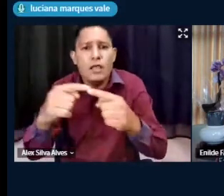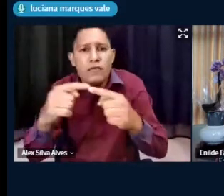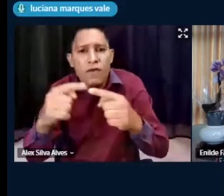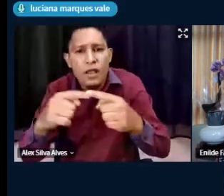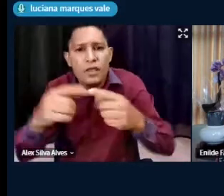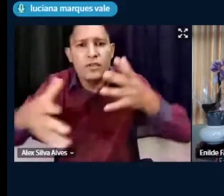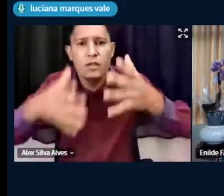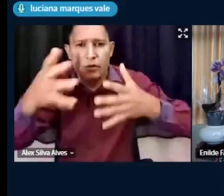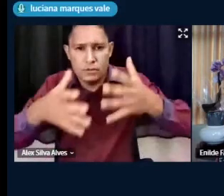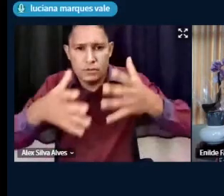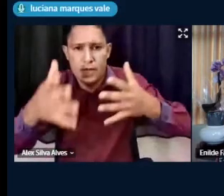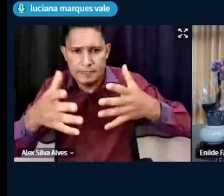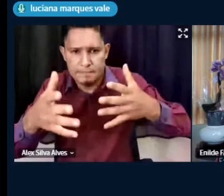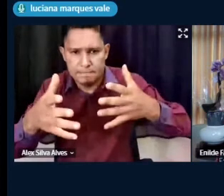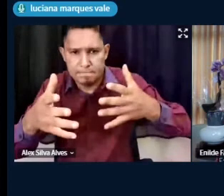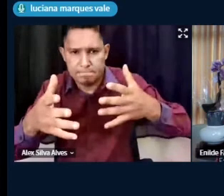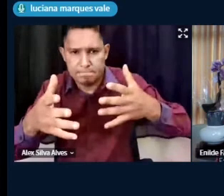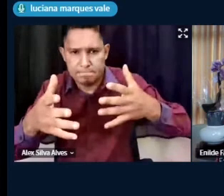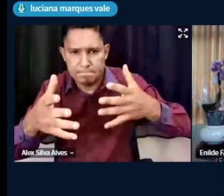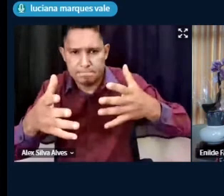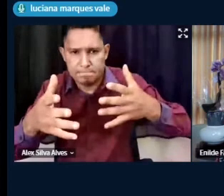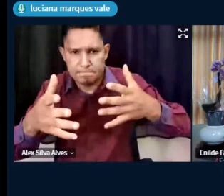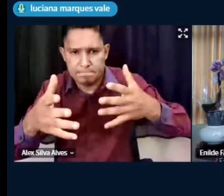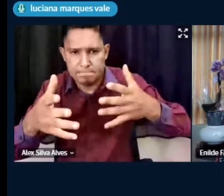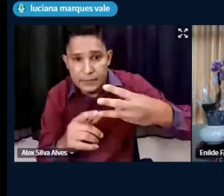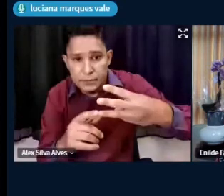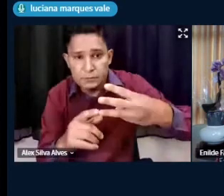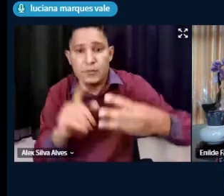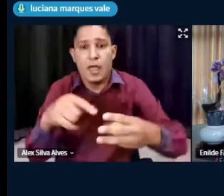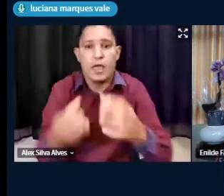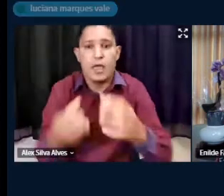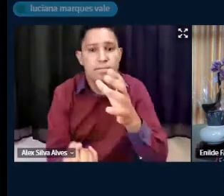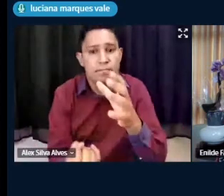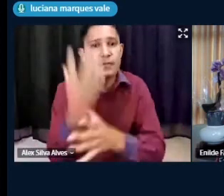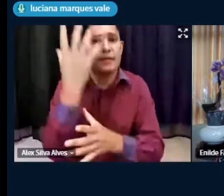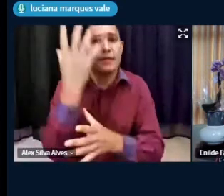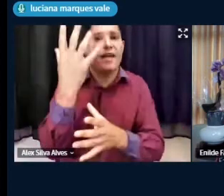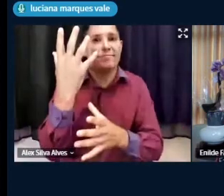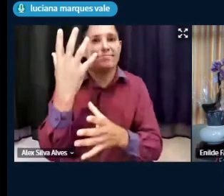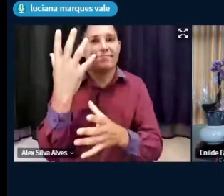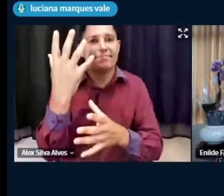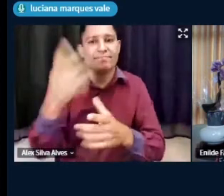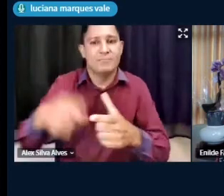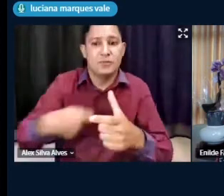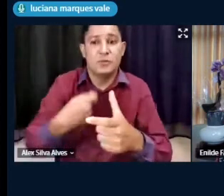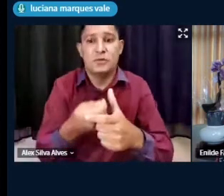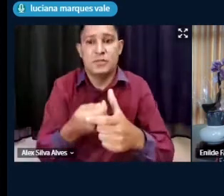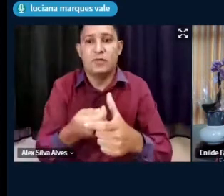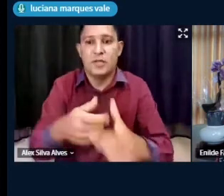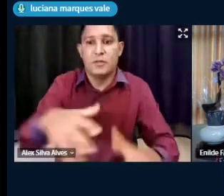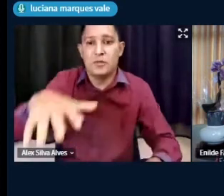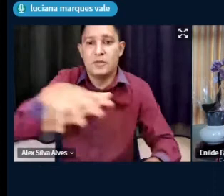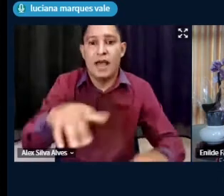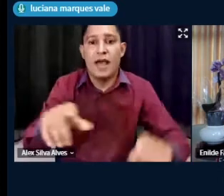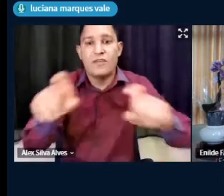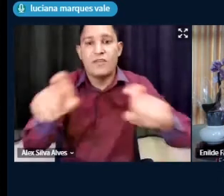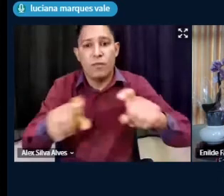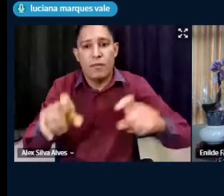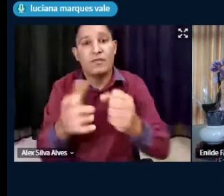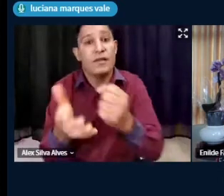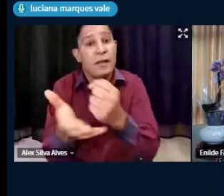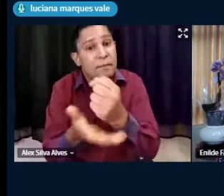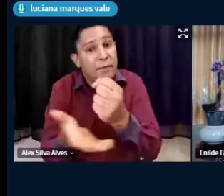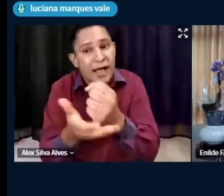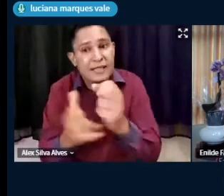de possíveis equivalentes em LSB. Terceiro, seria a criação de sinais-termo